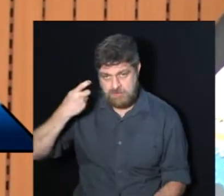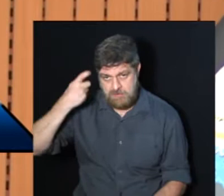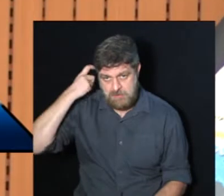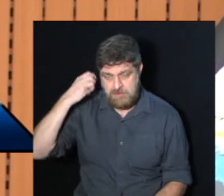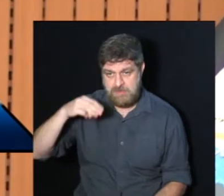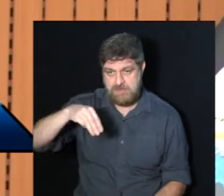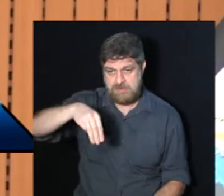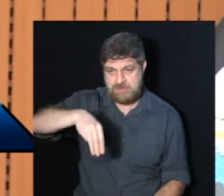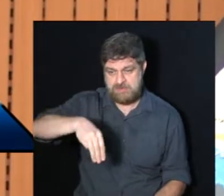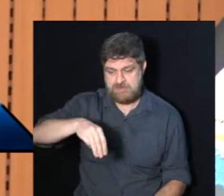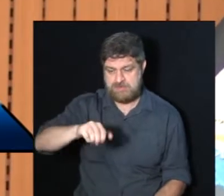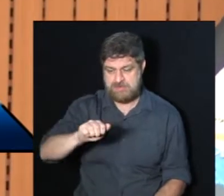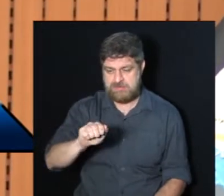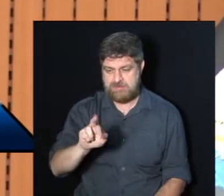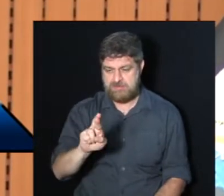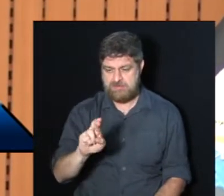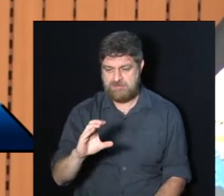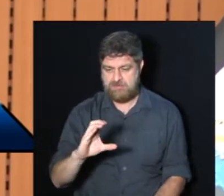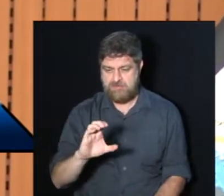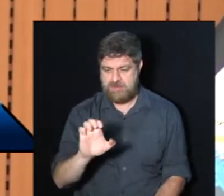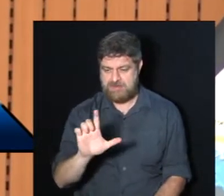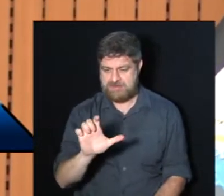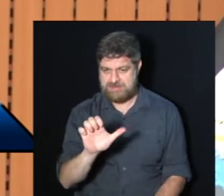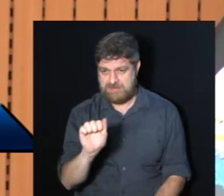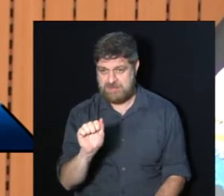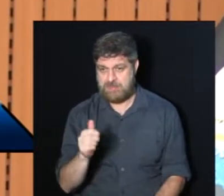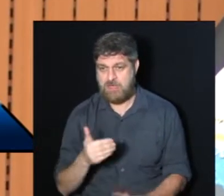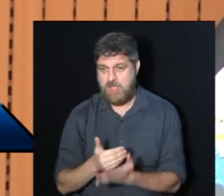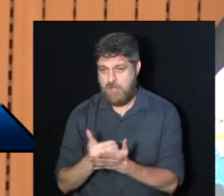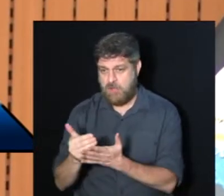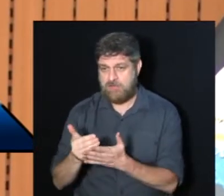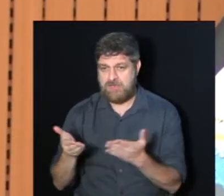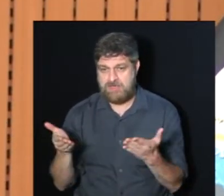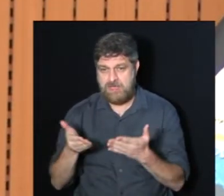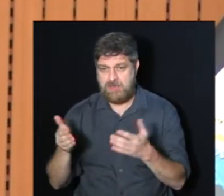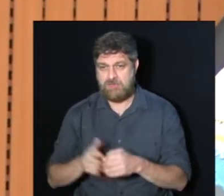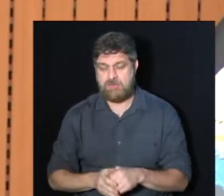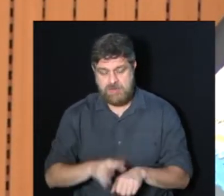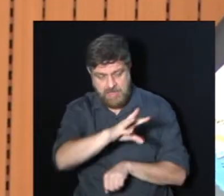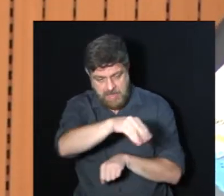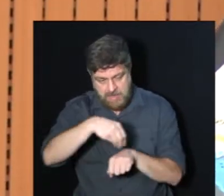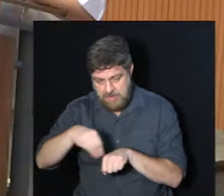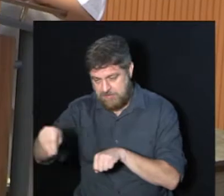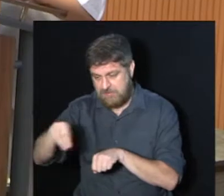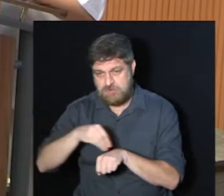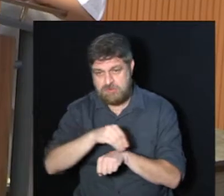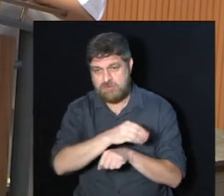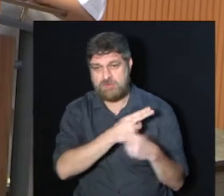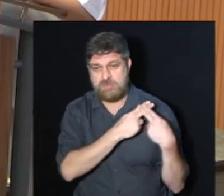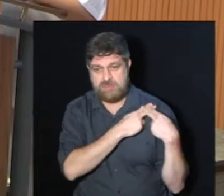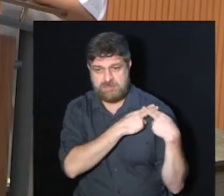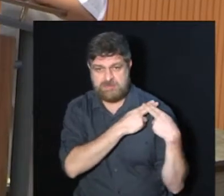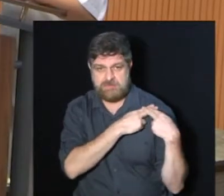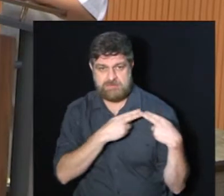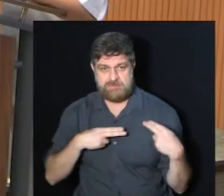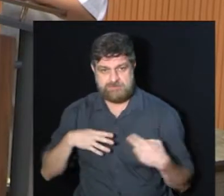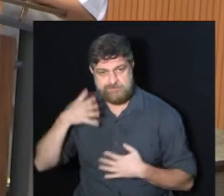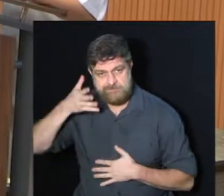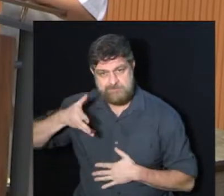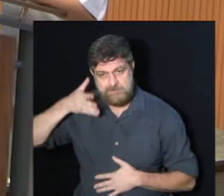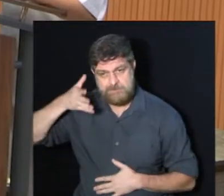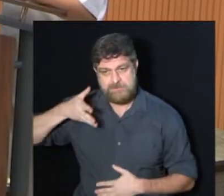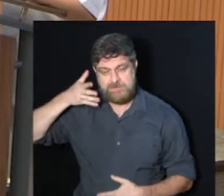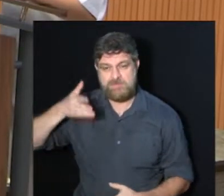dessa casa, e, então, passo a palavra para a nossa mediadora, para fazer jus aí,